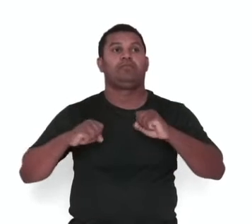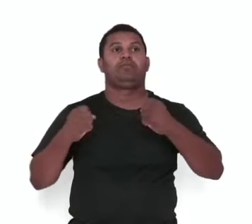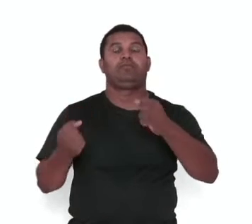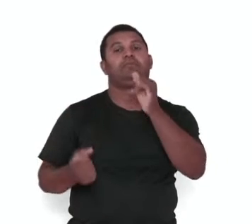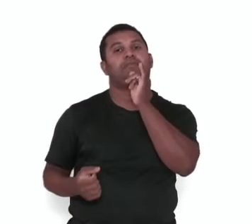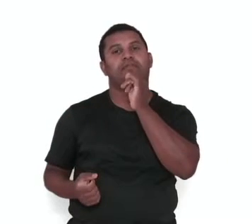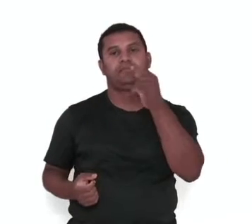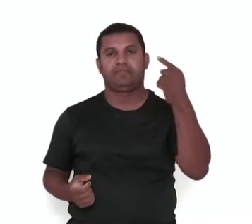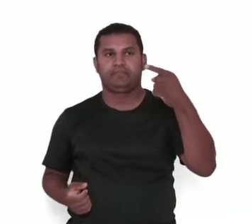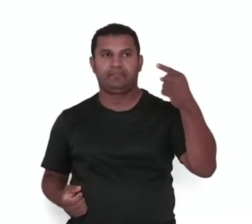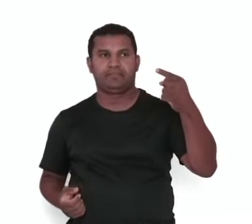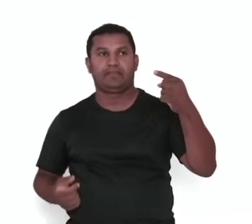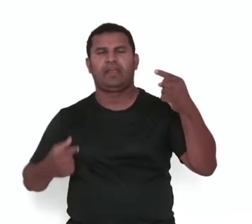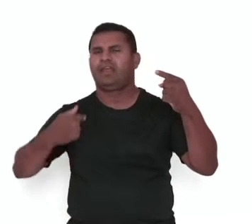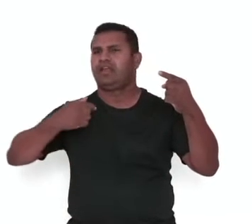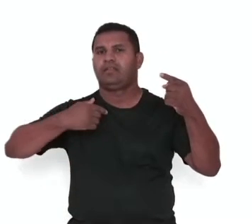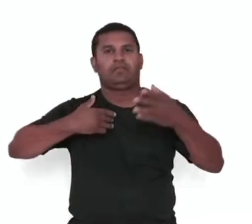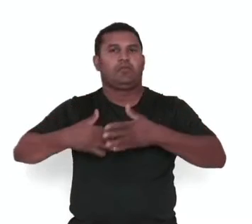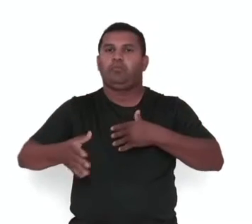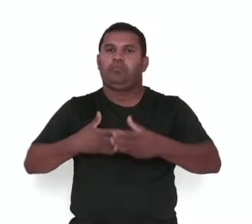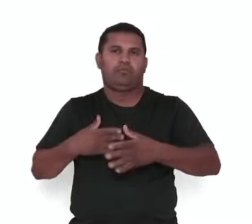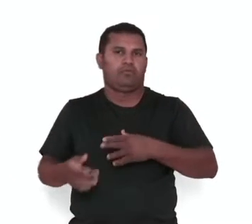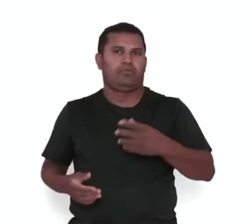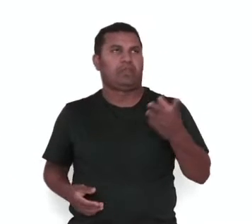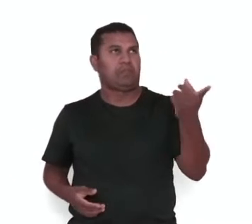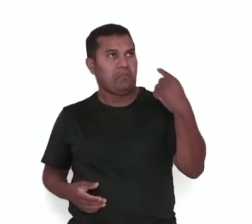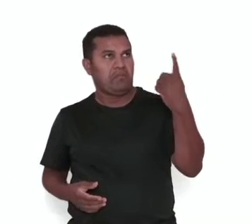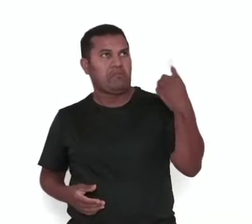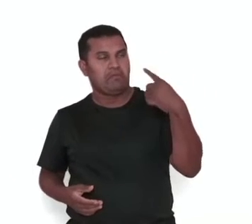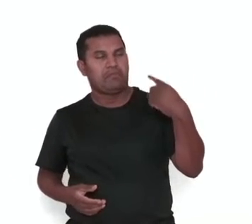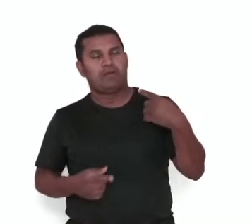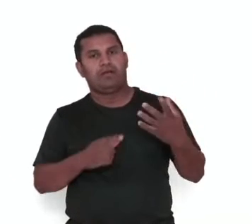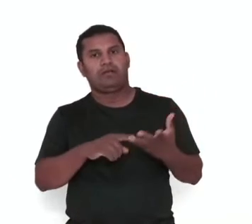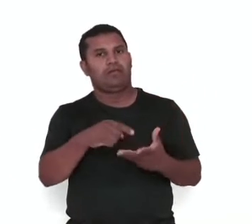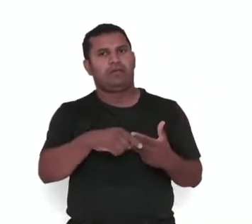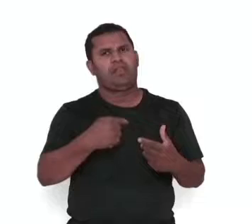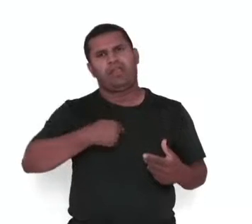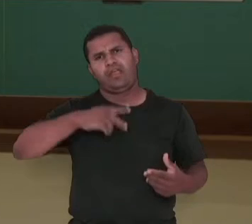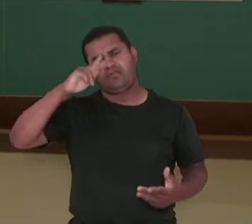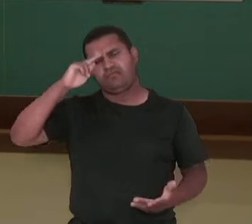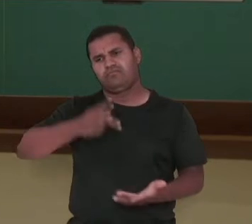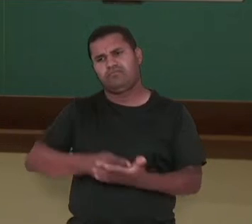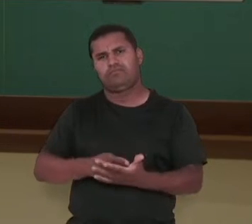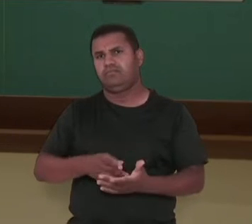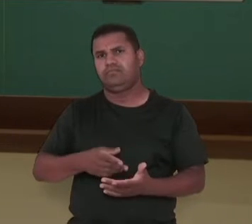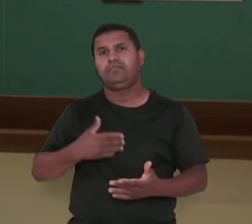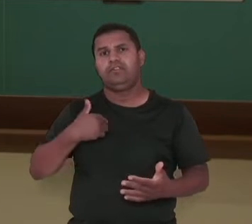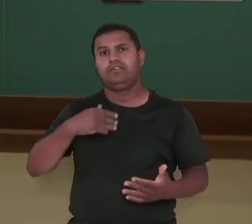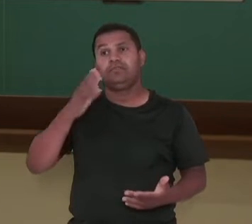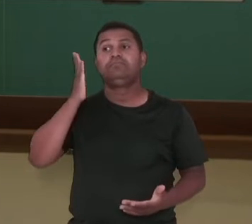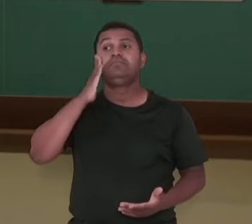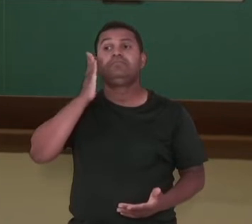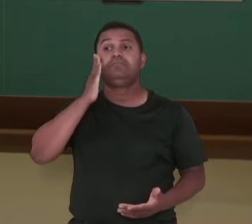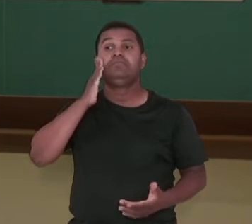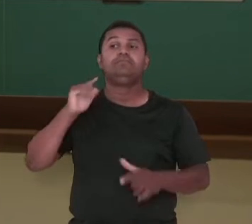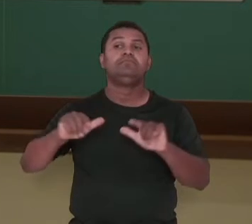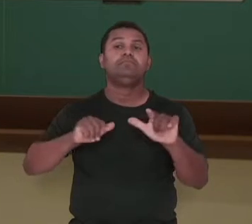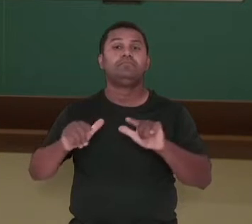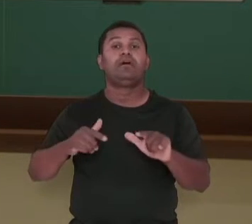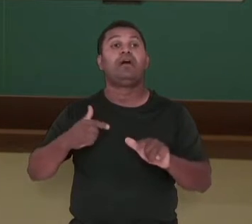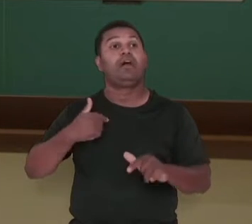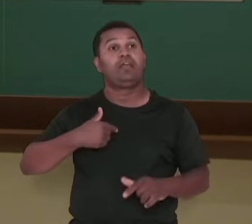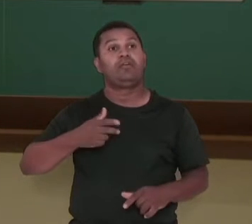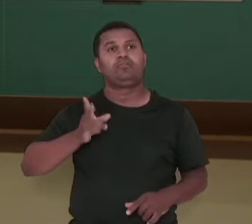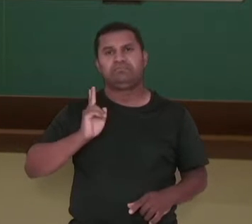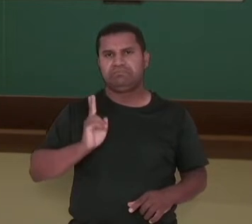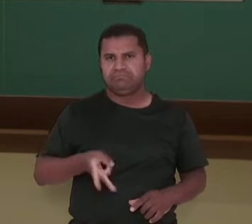age prontamente sem depender de instruções, sem te mandarem fazer, você tem uma atitude proativa. Se você enfrenta as dificuldades, os